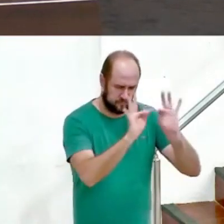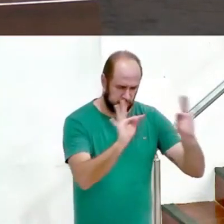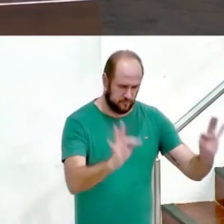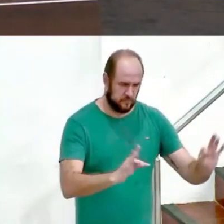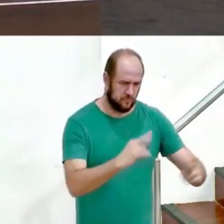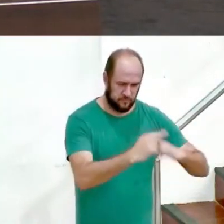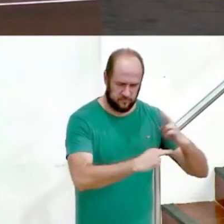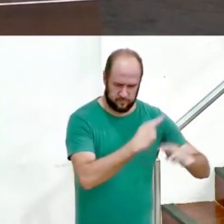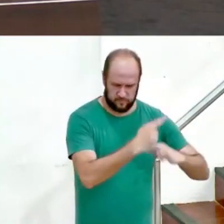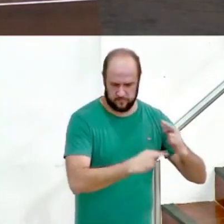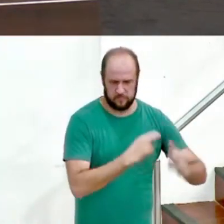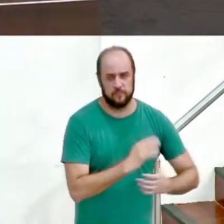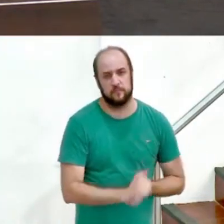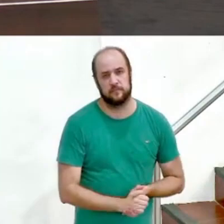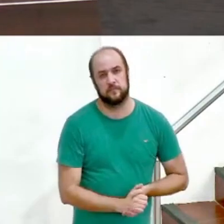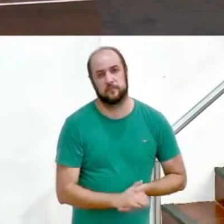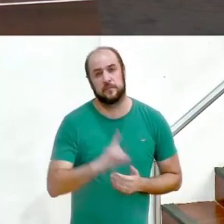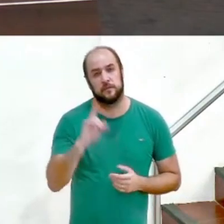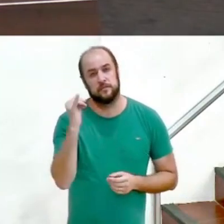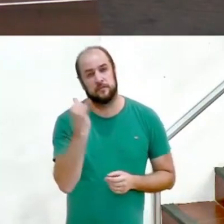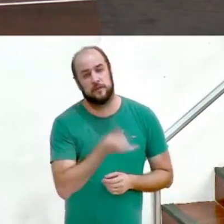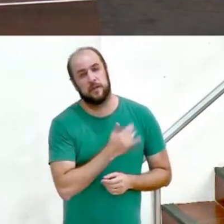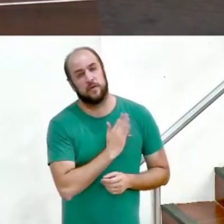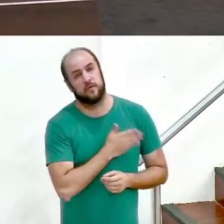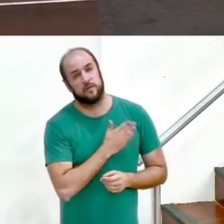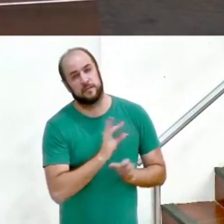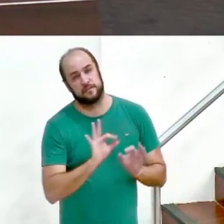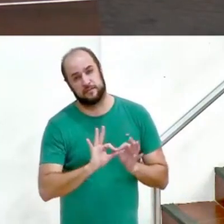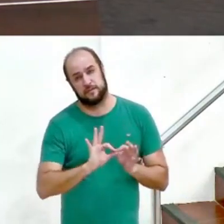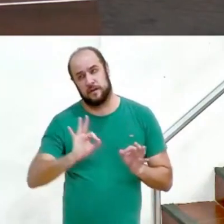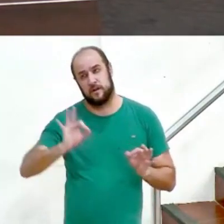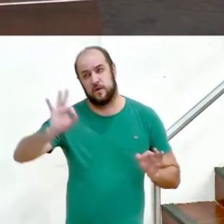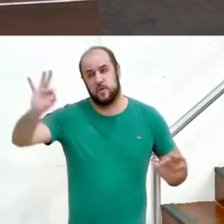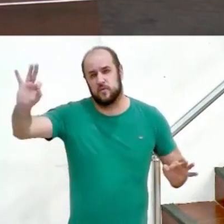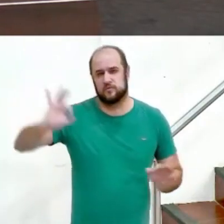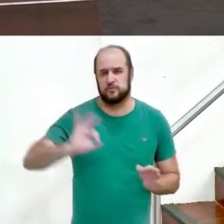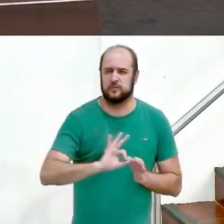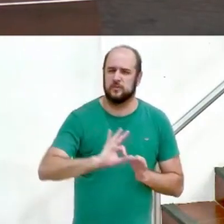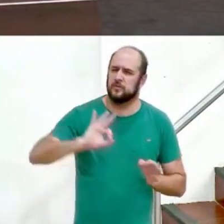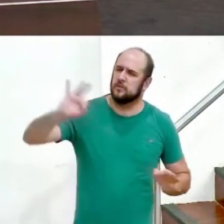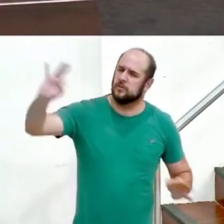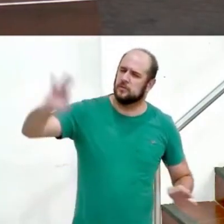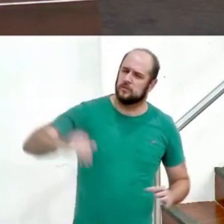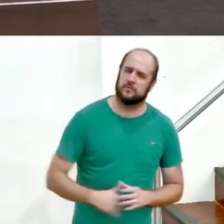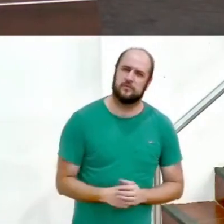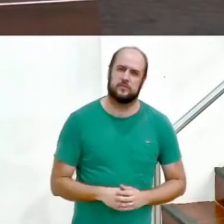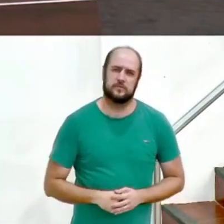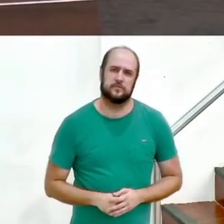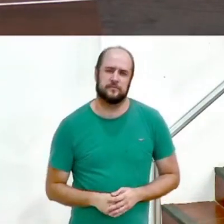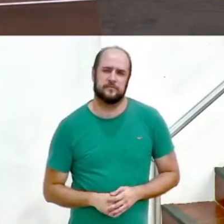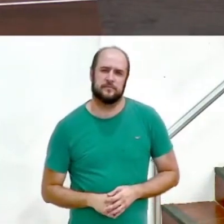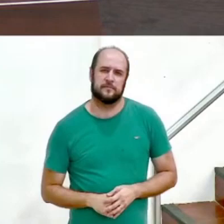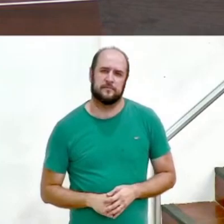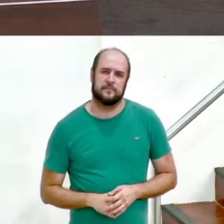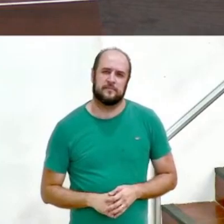Deus diz: o coração de vocês está longe. Longe. Longe de mim.